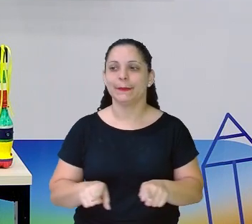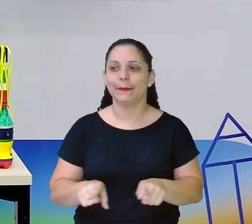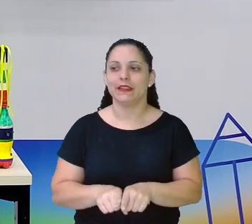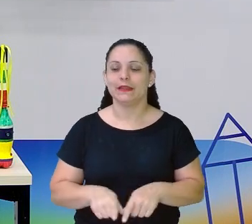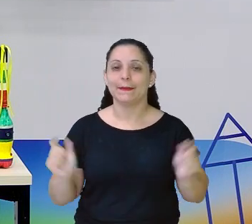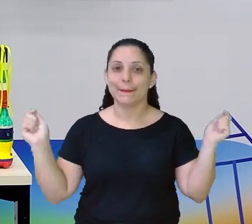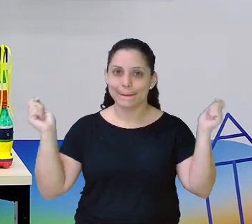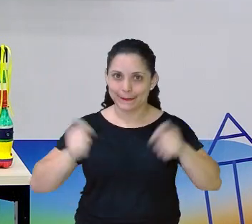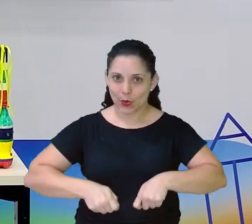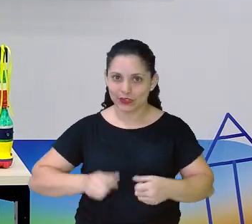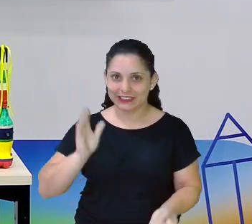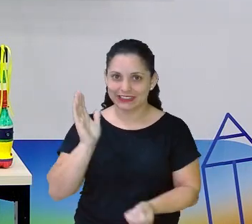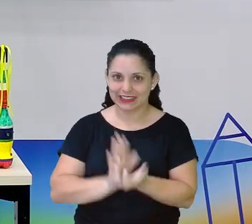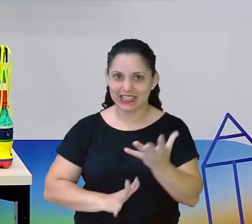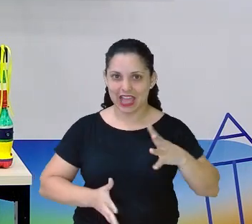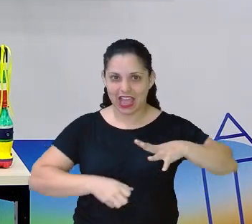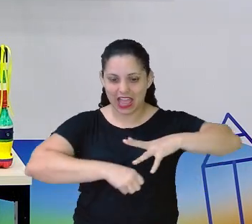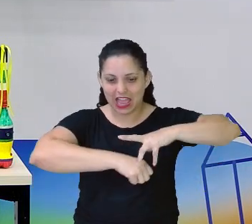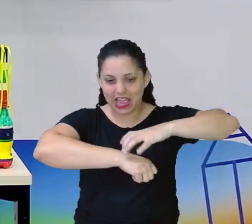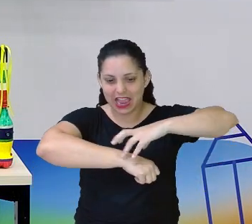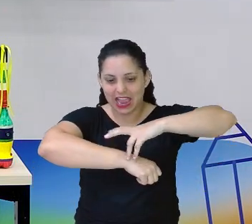eu posso fazer aranha,